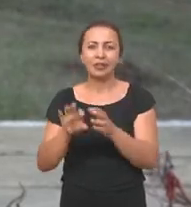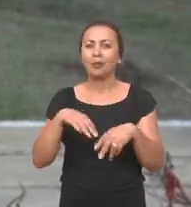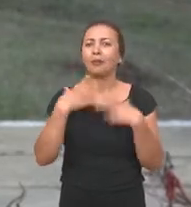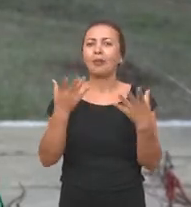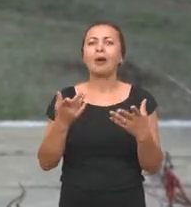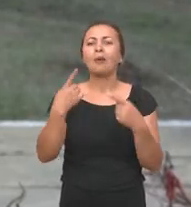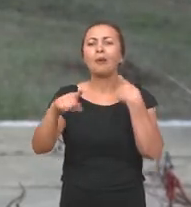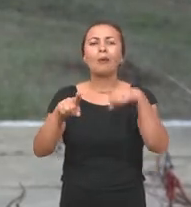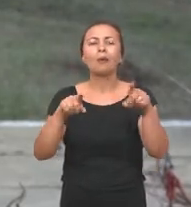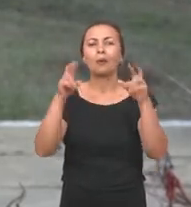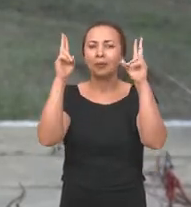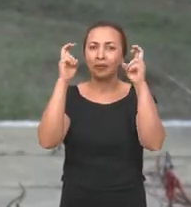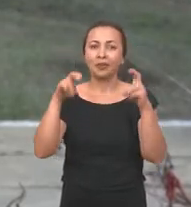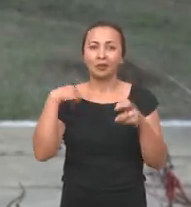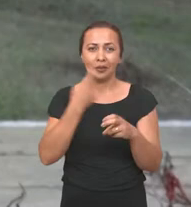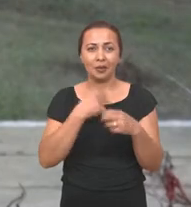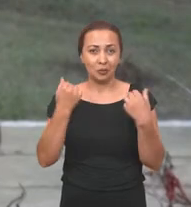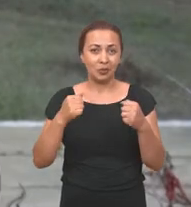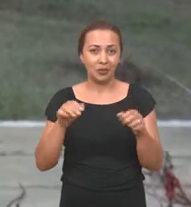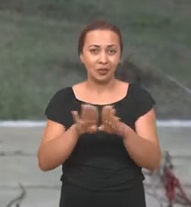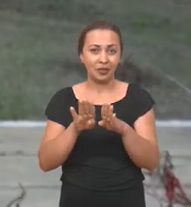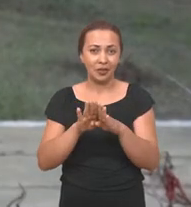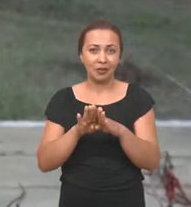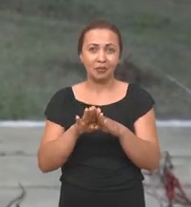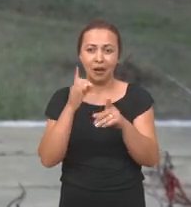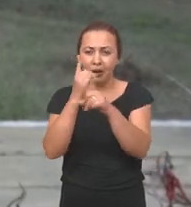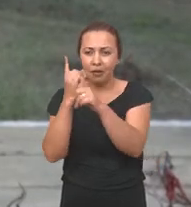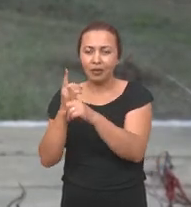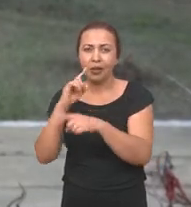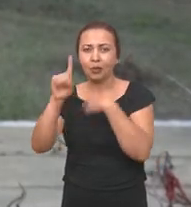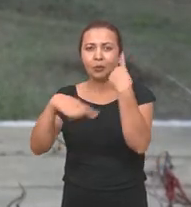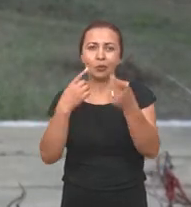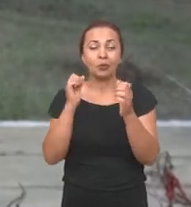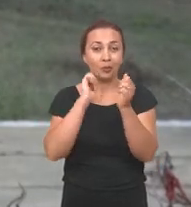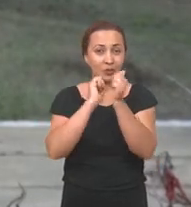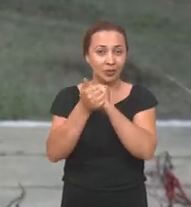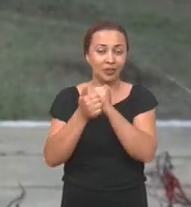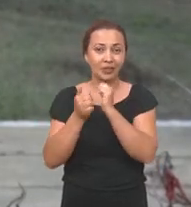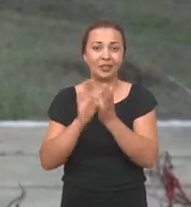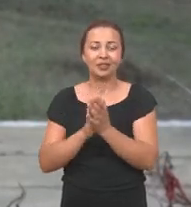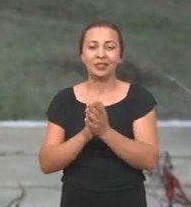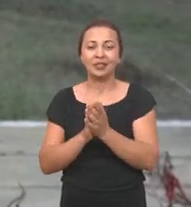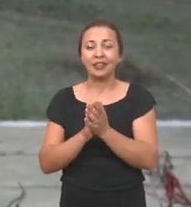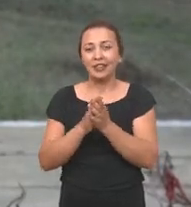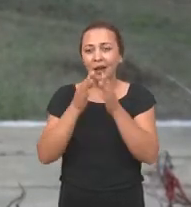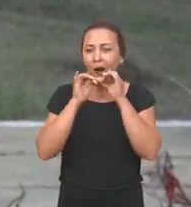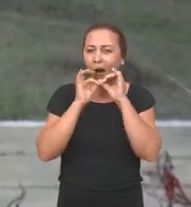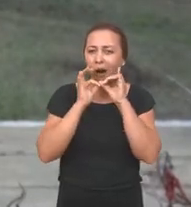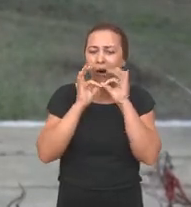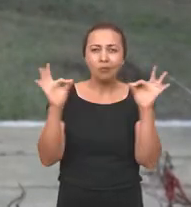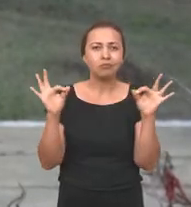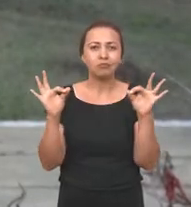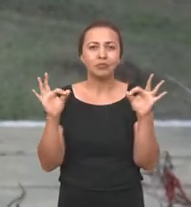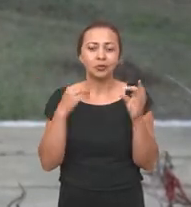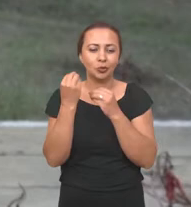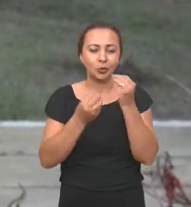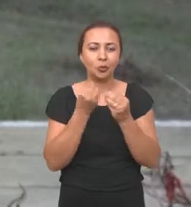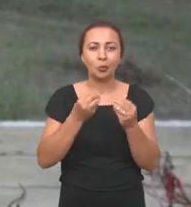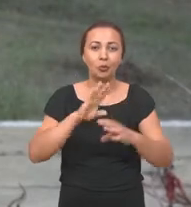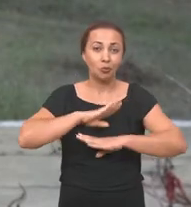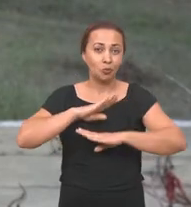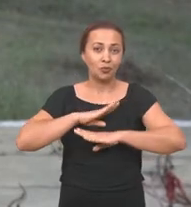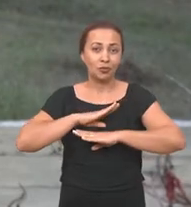outros temas a gente poderia também abordar nos próximos games, né? Enfim, a capilaridade e a forma que a gente